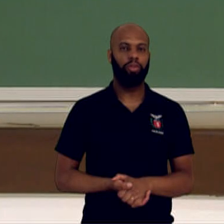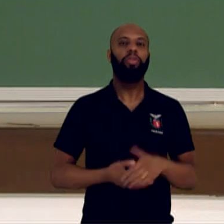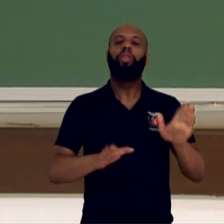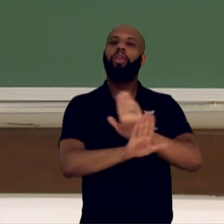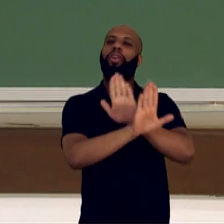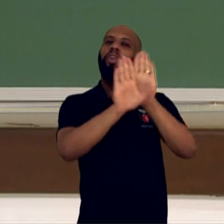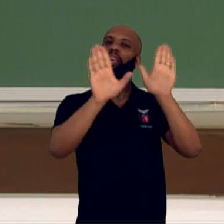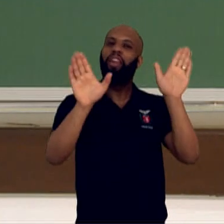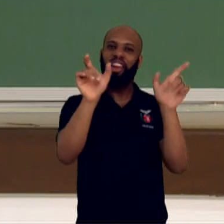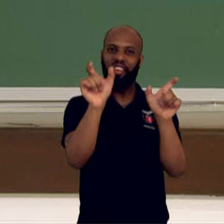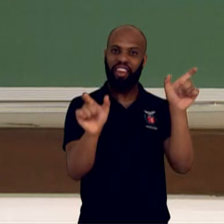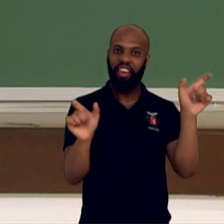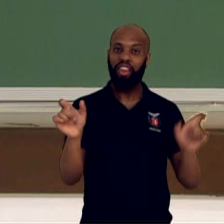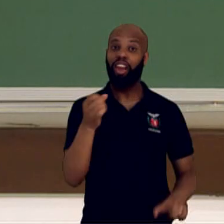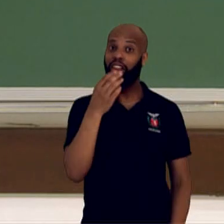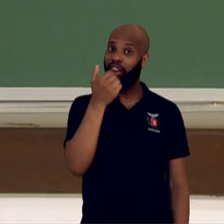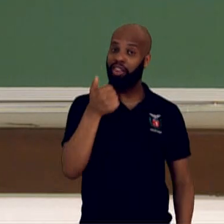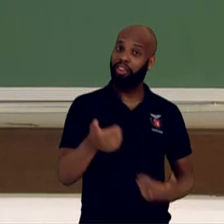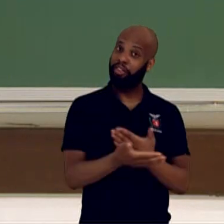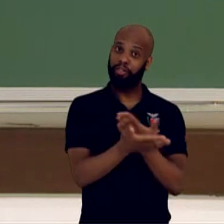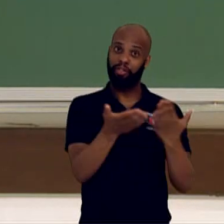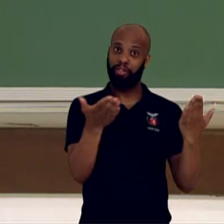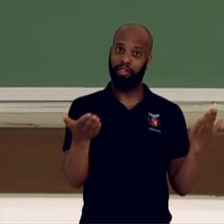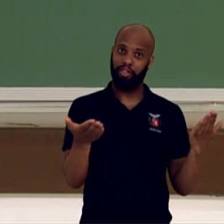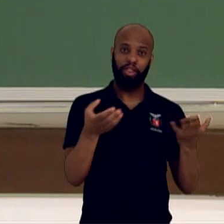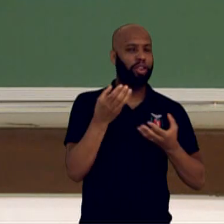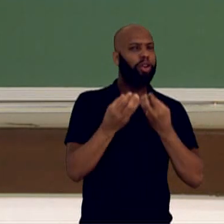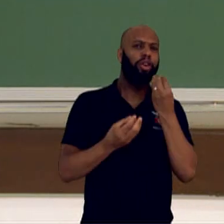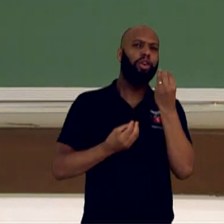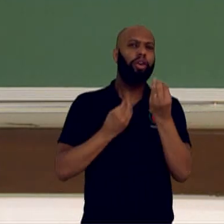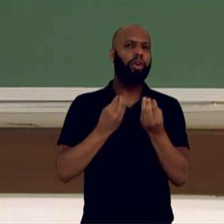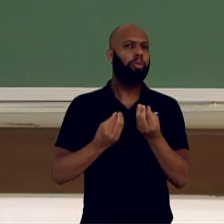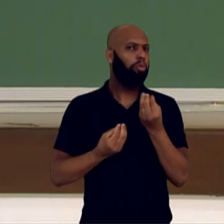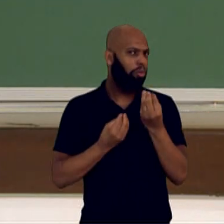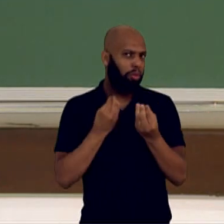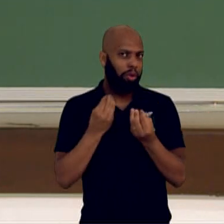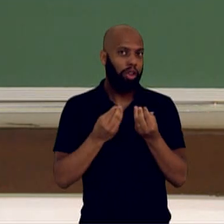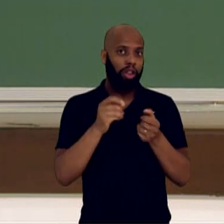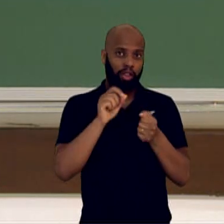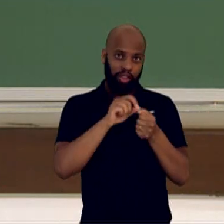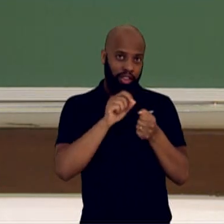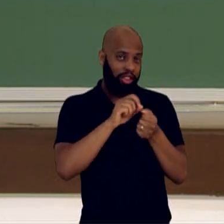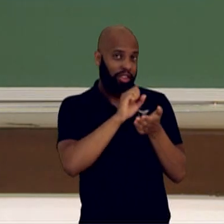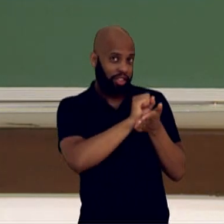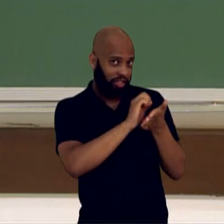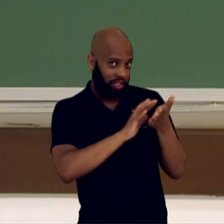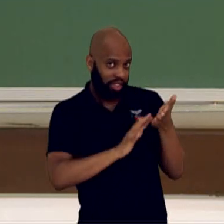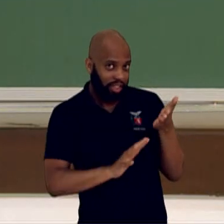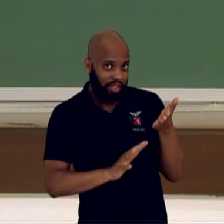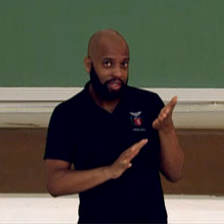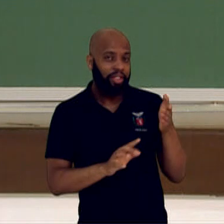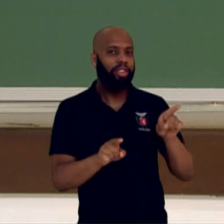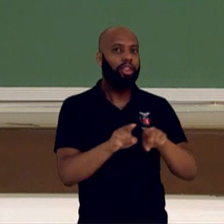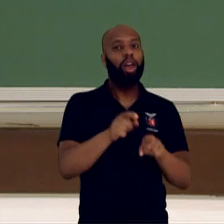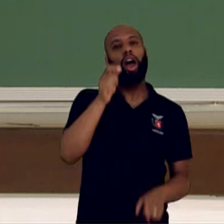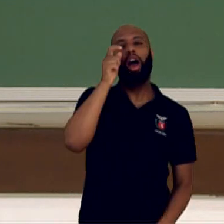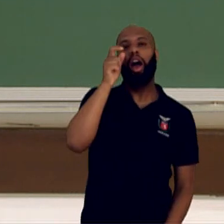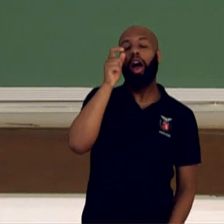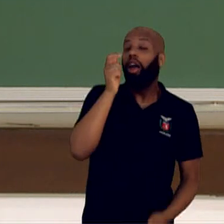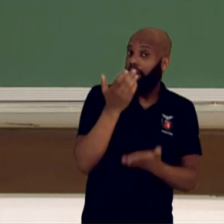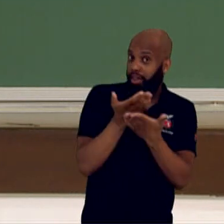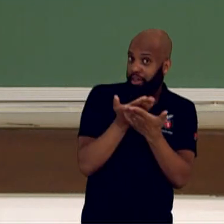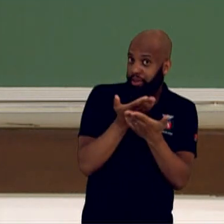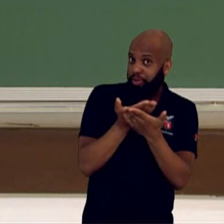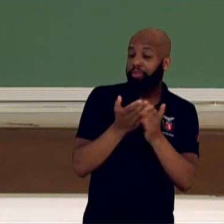Olá pessoal, tudo bem com vocês? Como estão indo? Fazendo as atividades, assistindo às